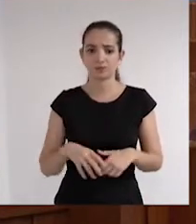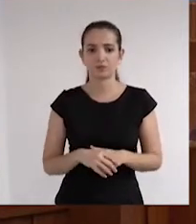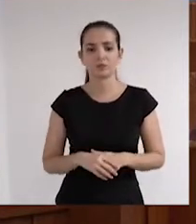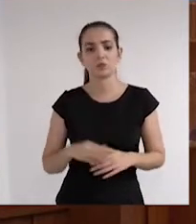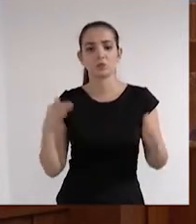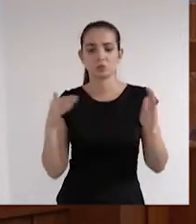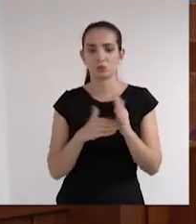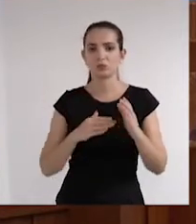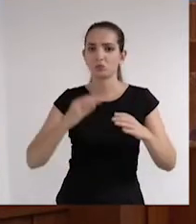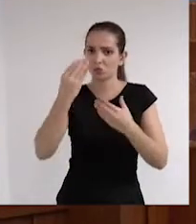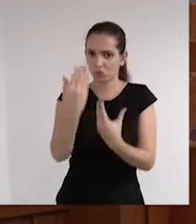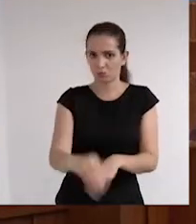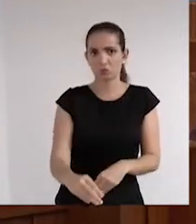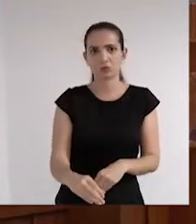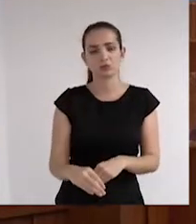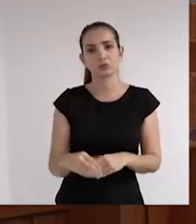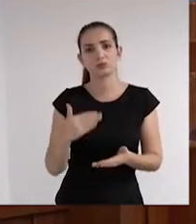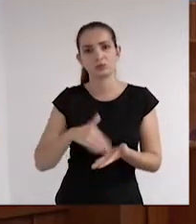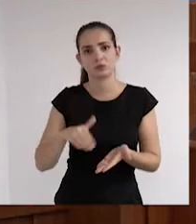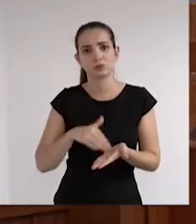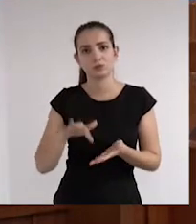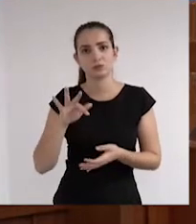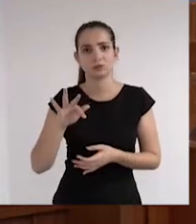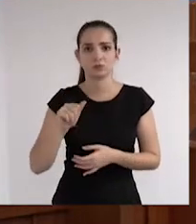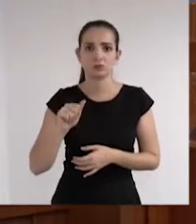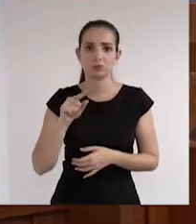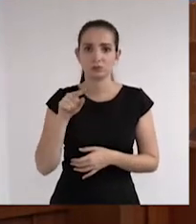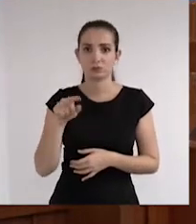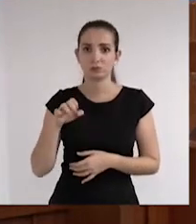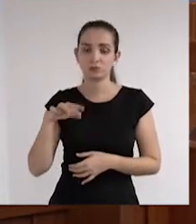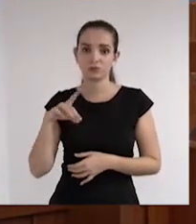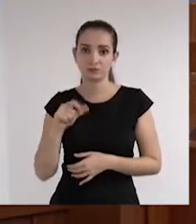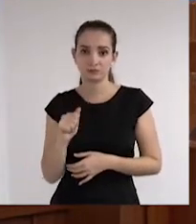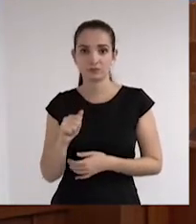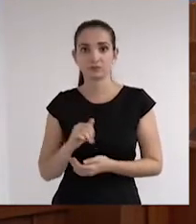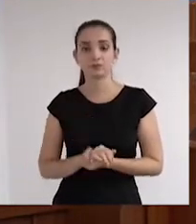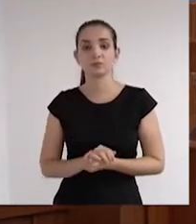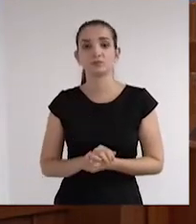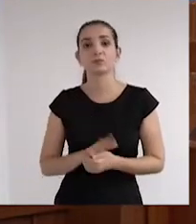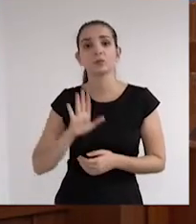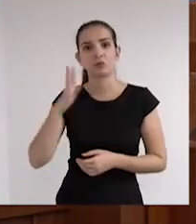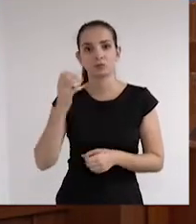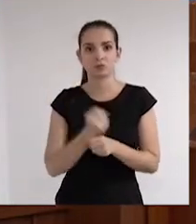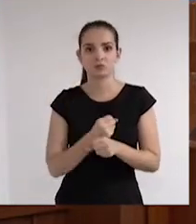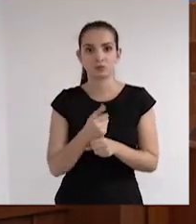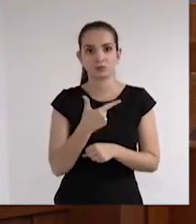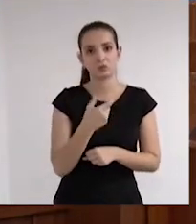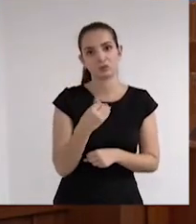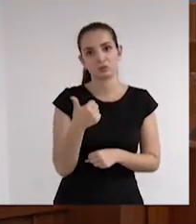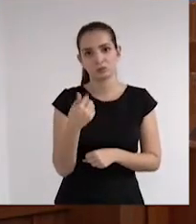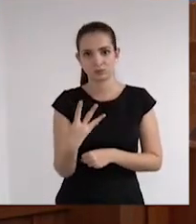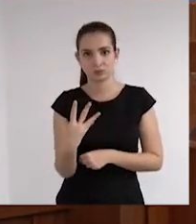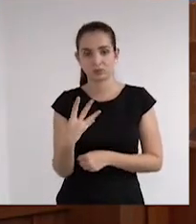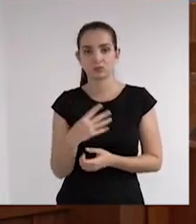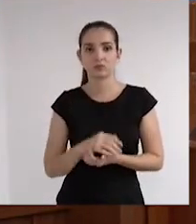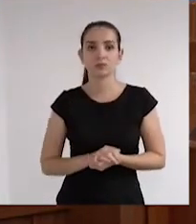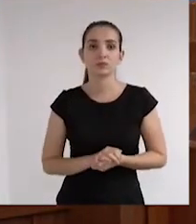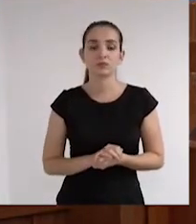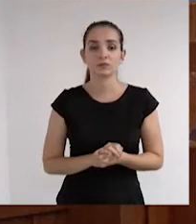o último concurso público na Secretaria de Fazenda, foi realizado em 2014.